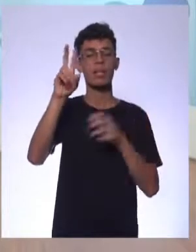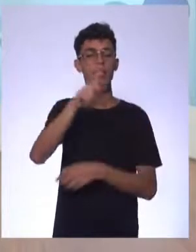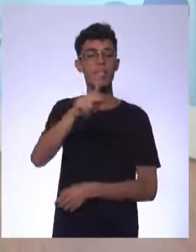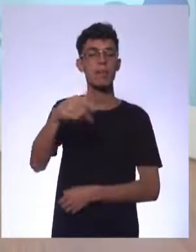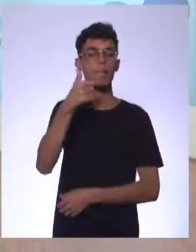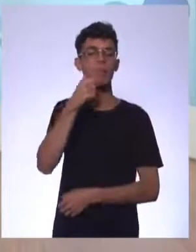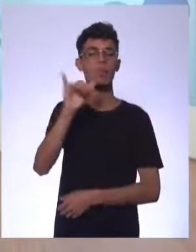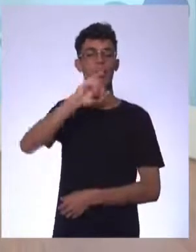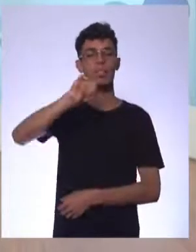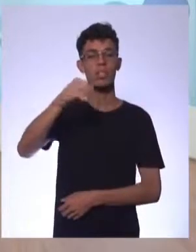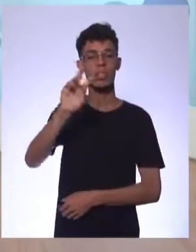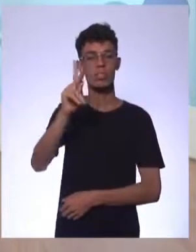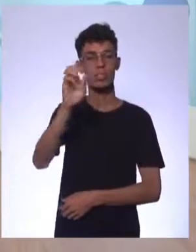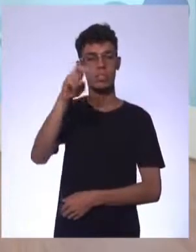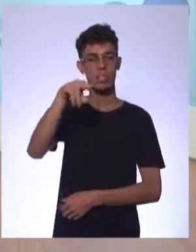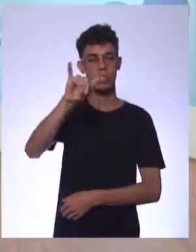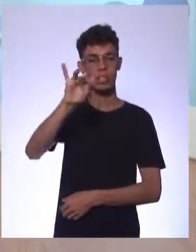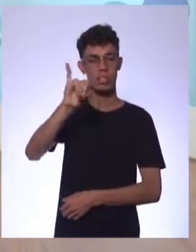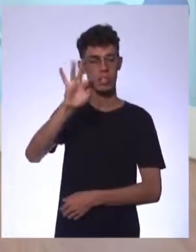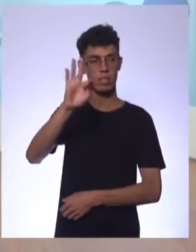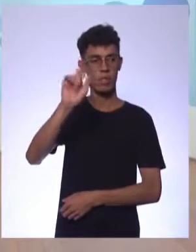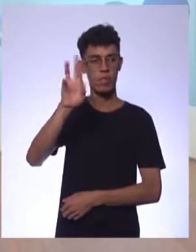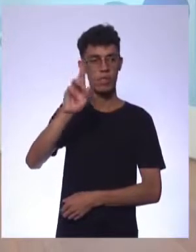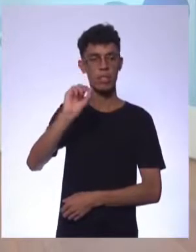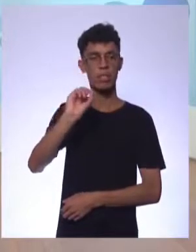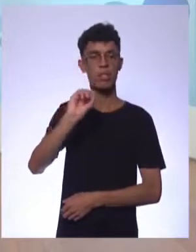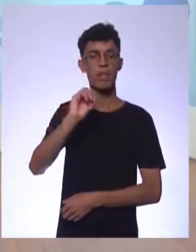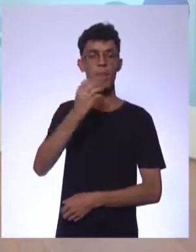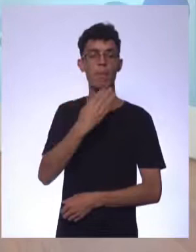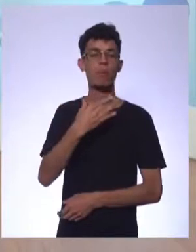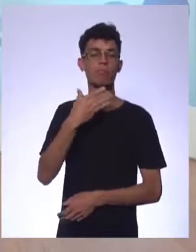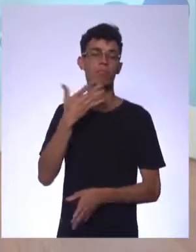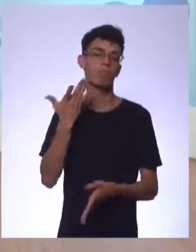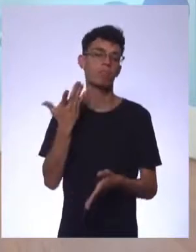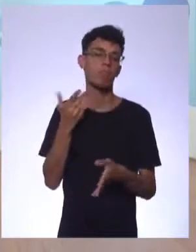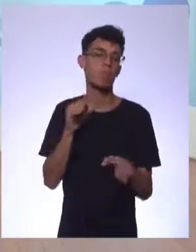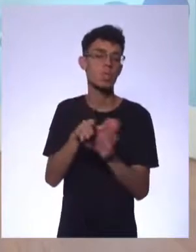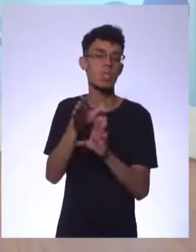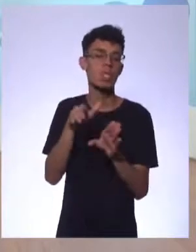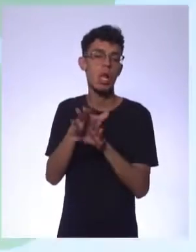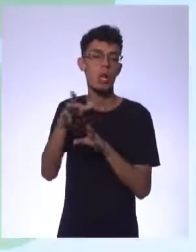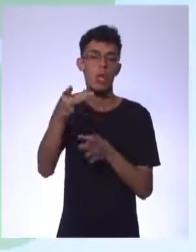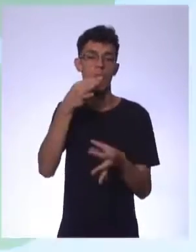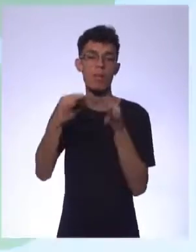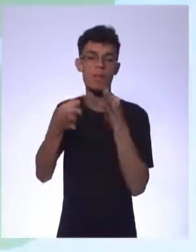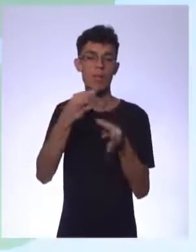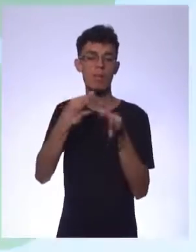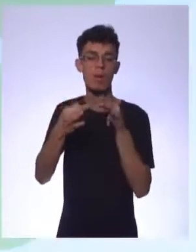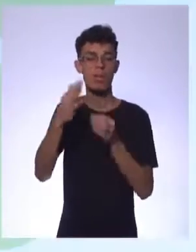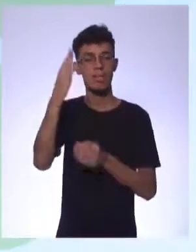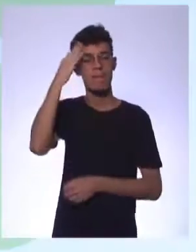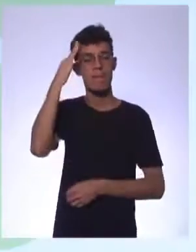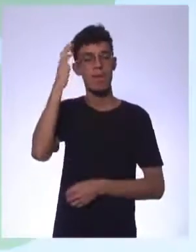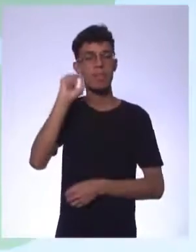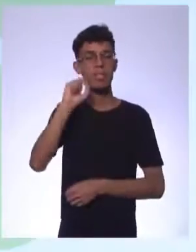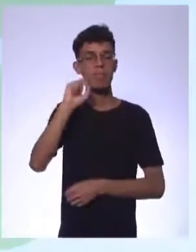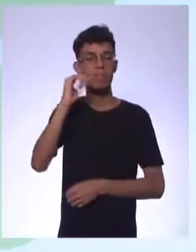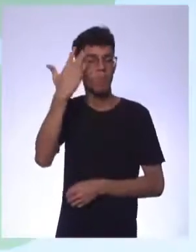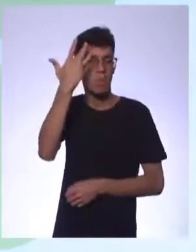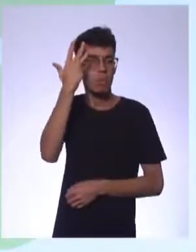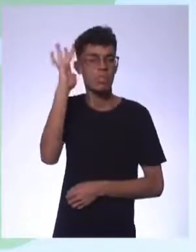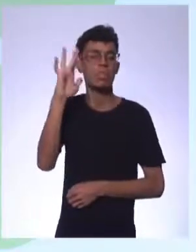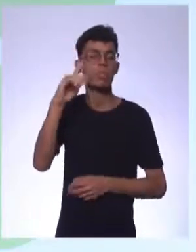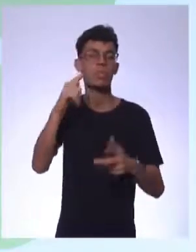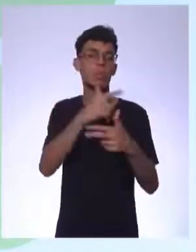Novas perspectivas e bons argumentos. Saber que não dá para saber tudo sobre todas as coisas. Humildade faz bem